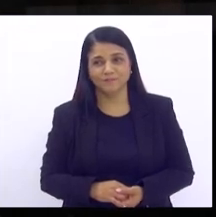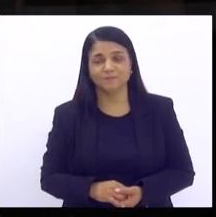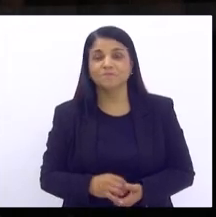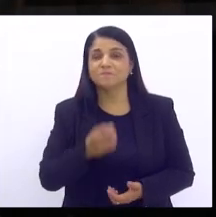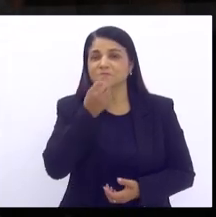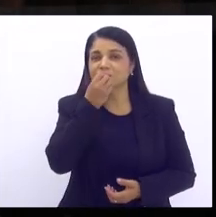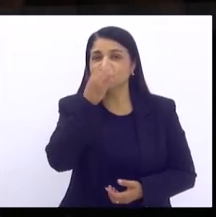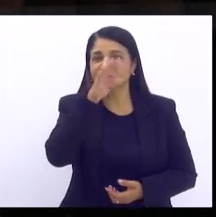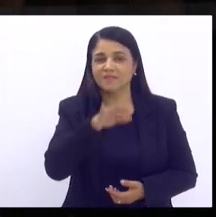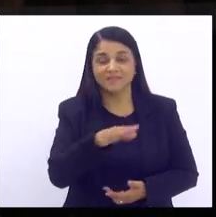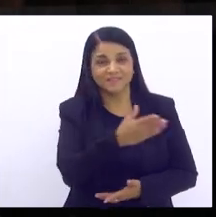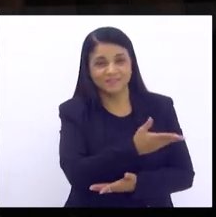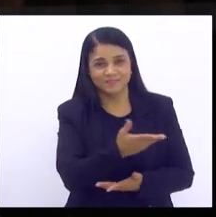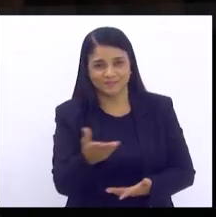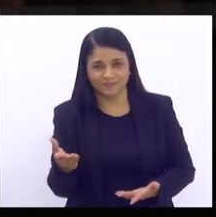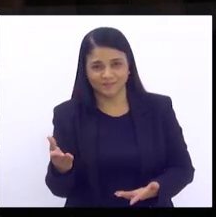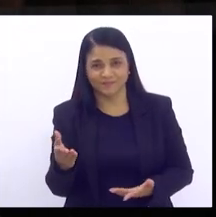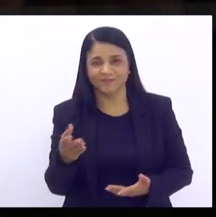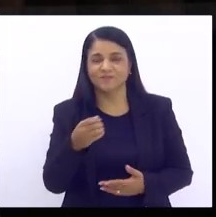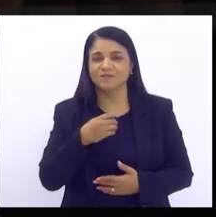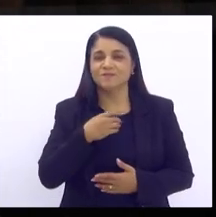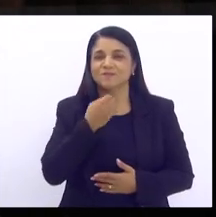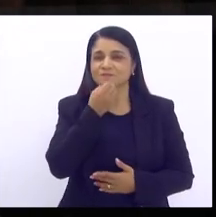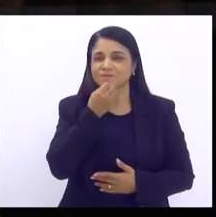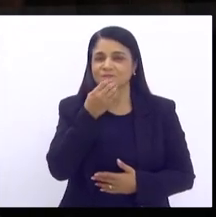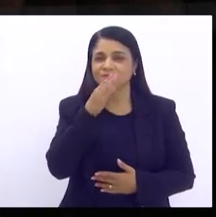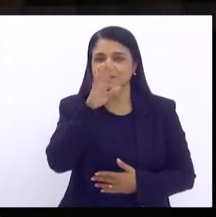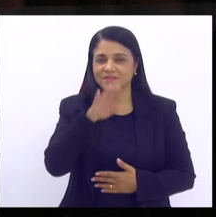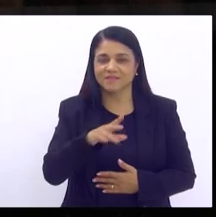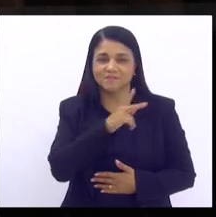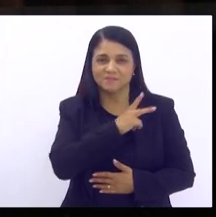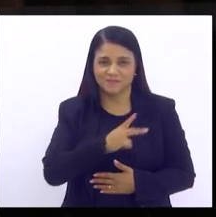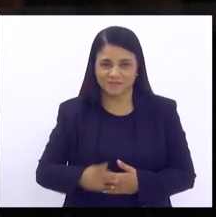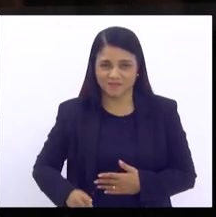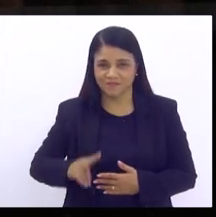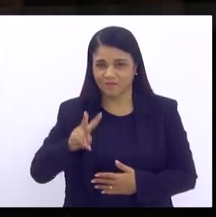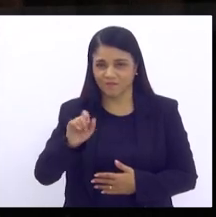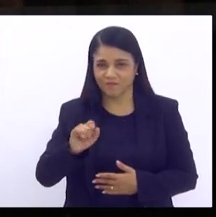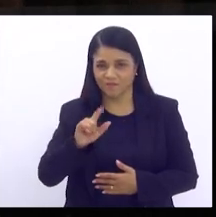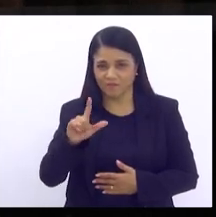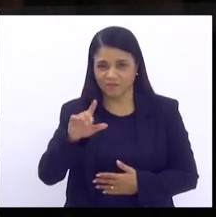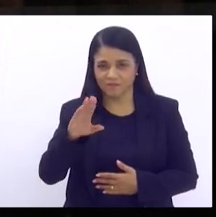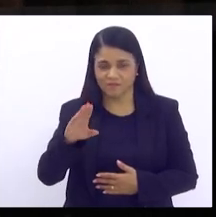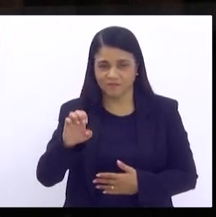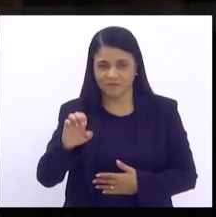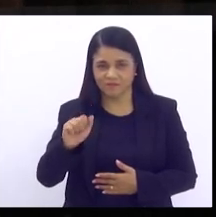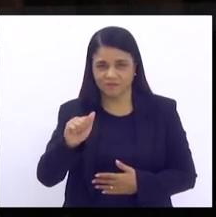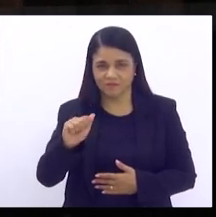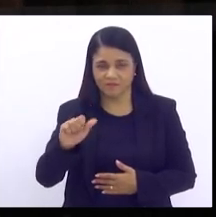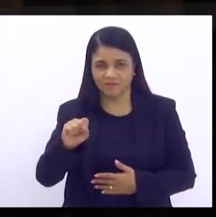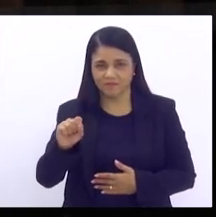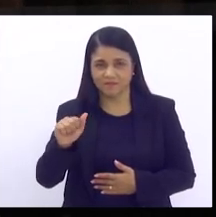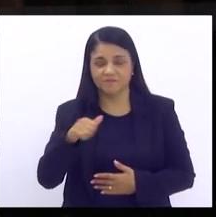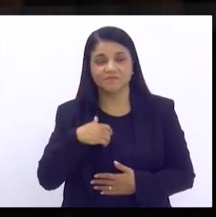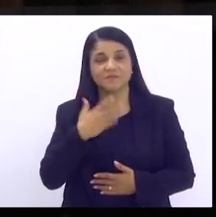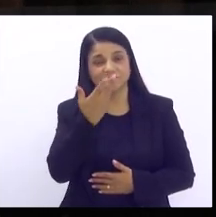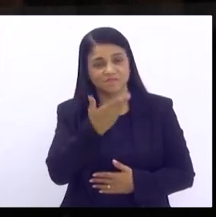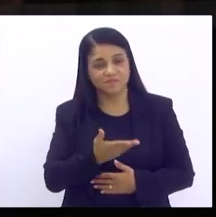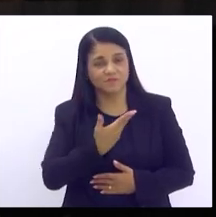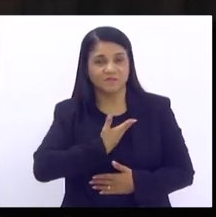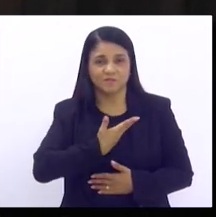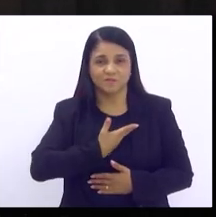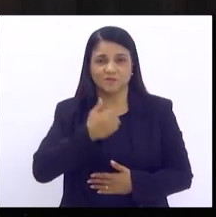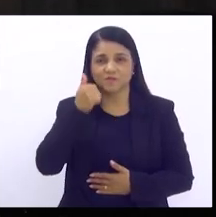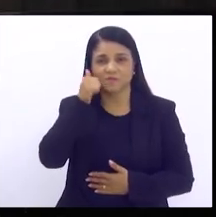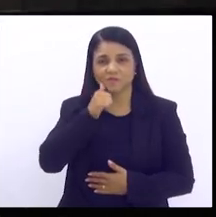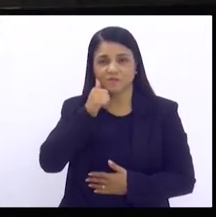Boa tarde a todos. Boa tarde, presidente Valdo Ceasa. Nobres colegas, na figura do